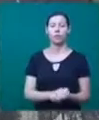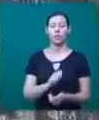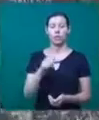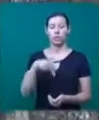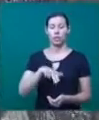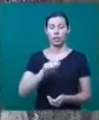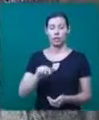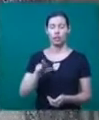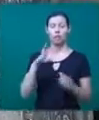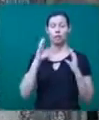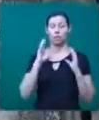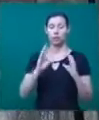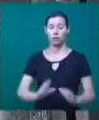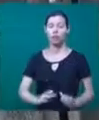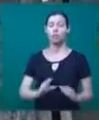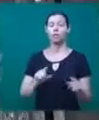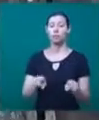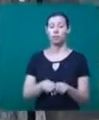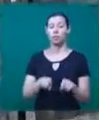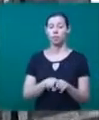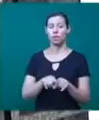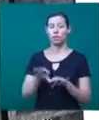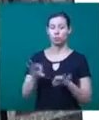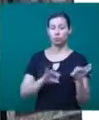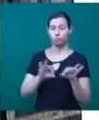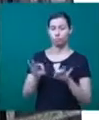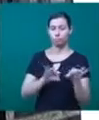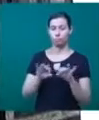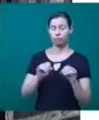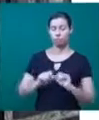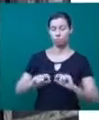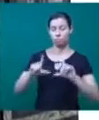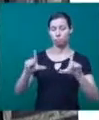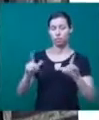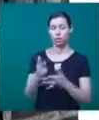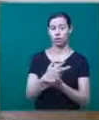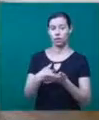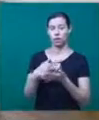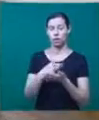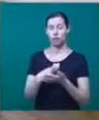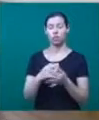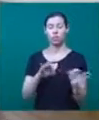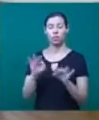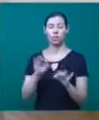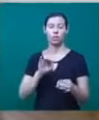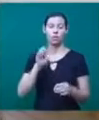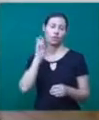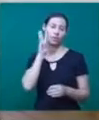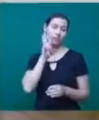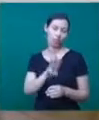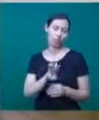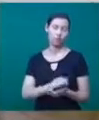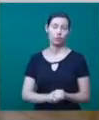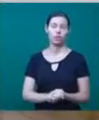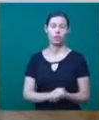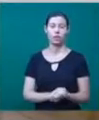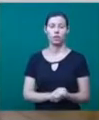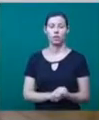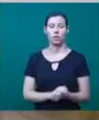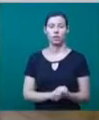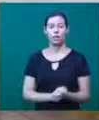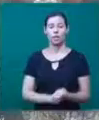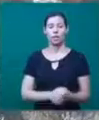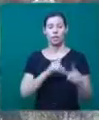autora deste trabalho. Só para a montagem neste espaço foram quase 3 dias. A obra é composta de pinturas que